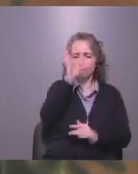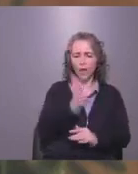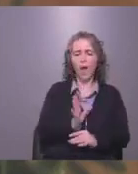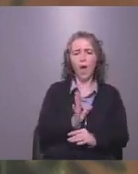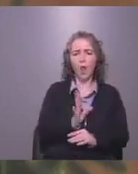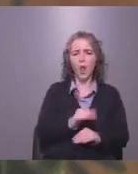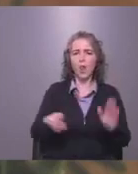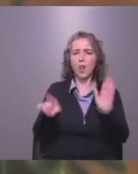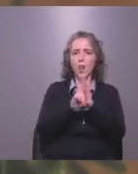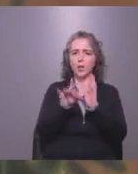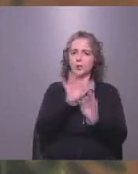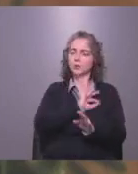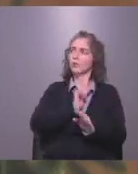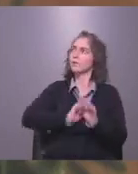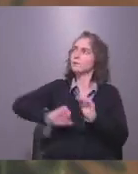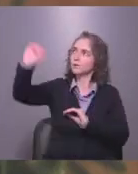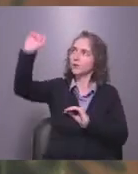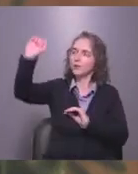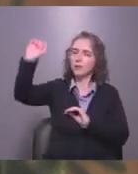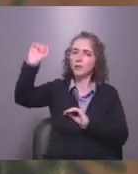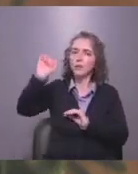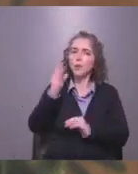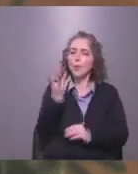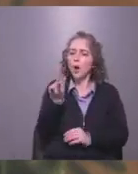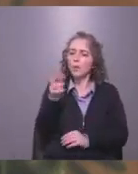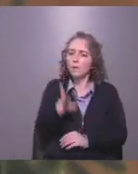à lei do Senhor. Por quatro vezes,